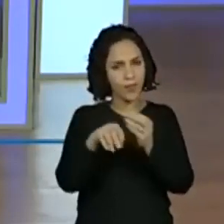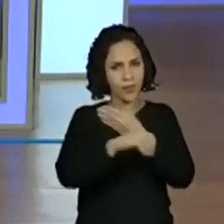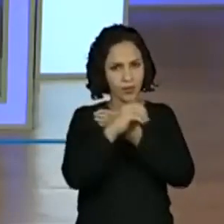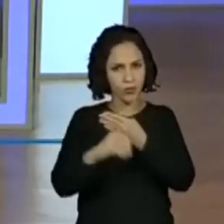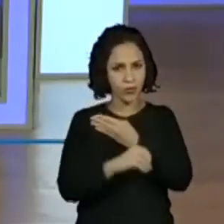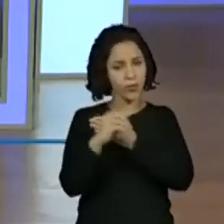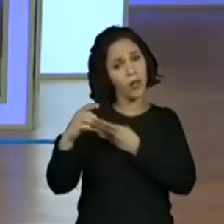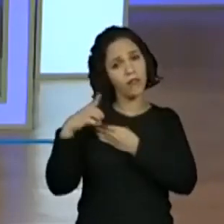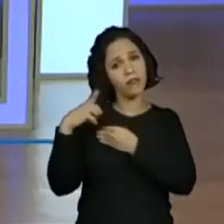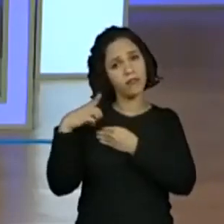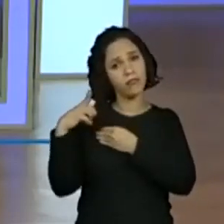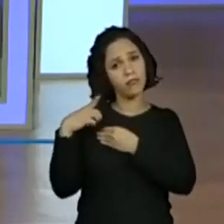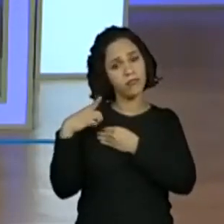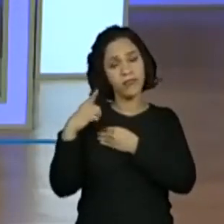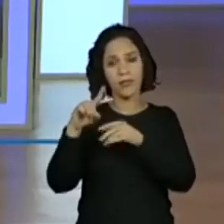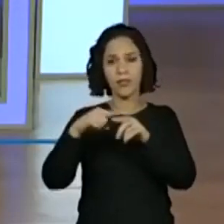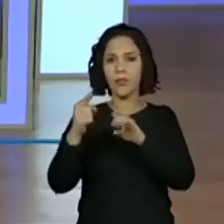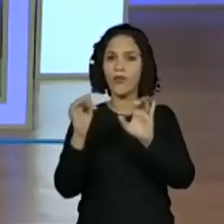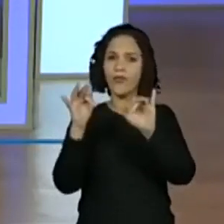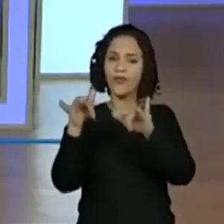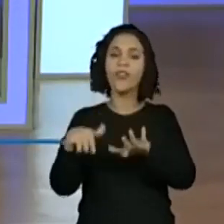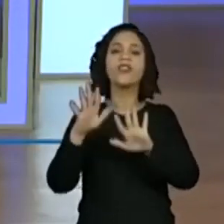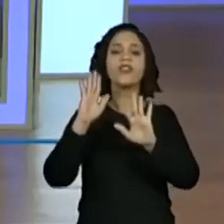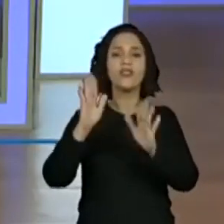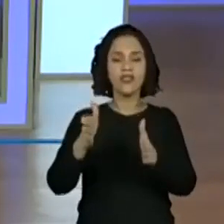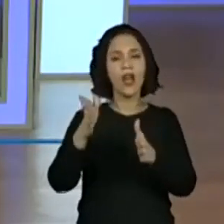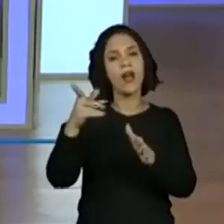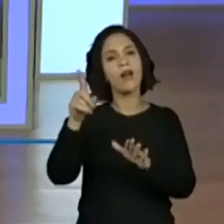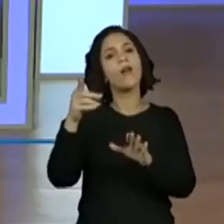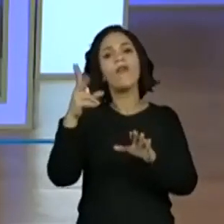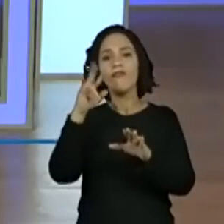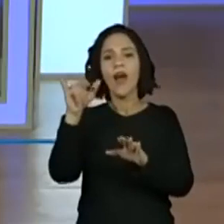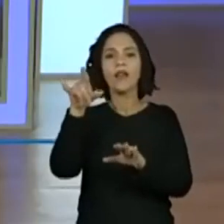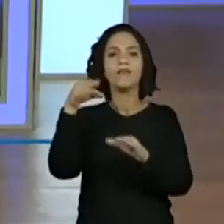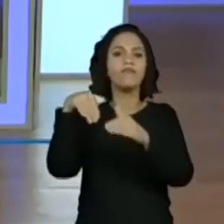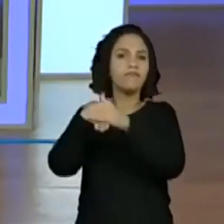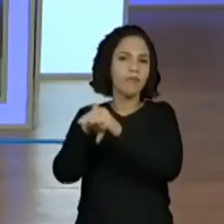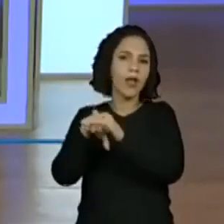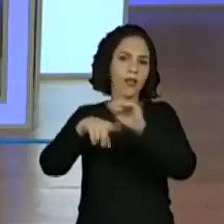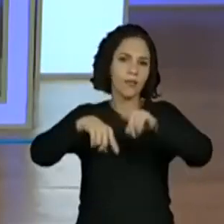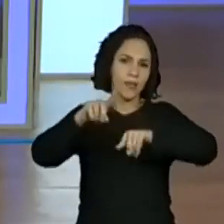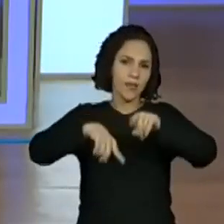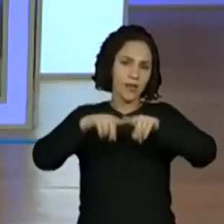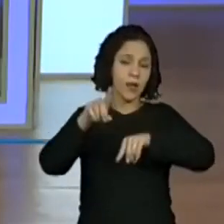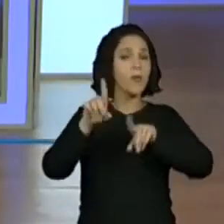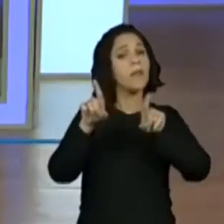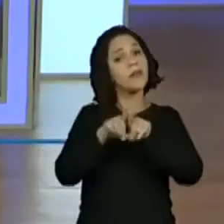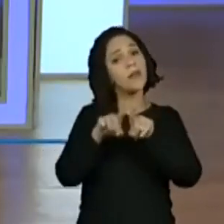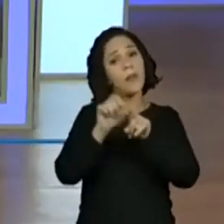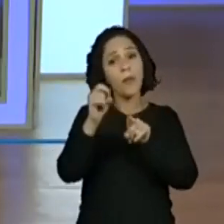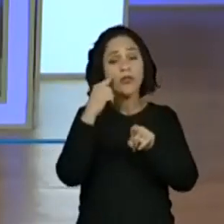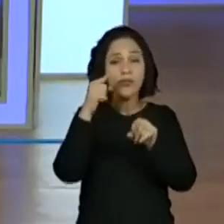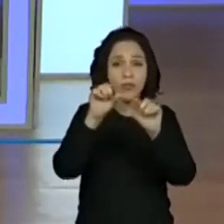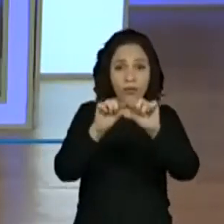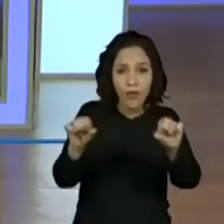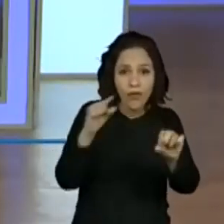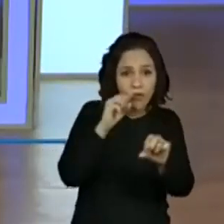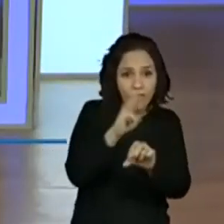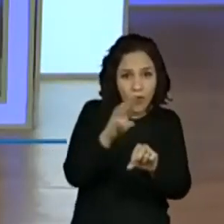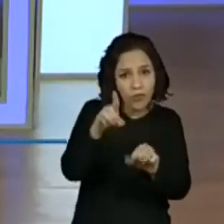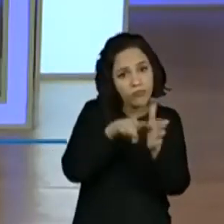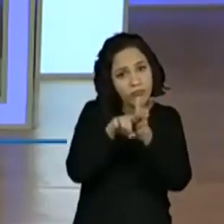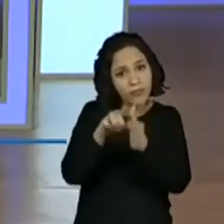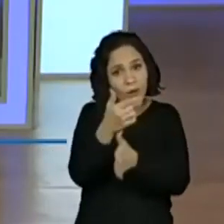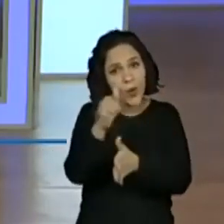aí é só aguardar que ou já está lá ou será colocado. E aí, mas também você pode ficar em aberto para vocês pesquisarem